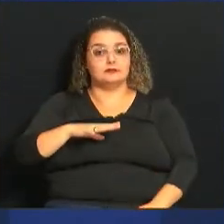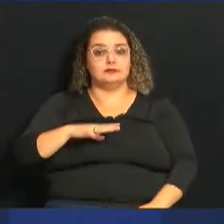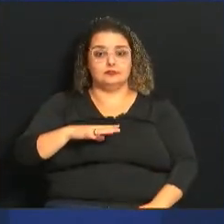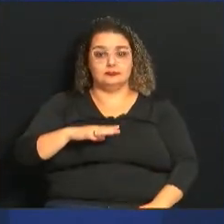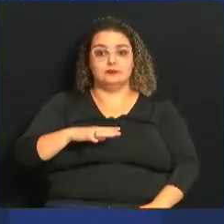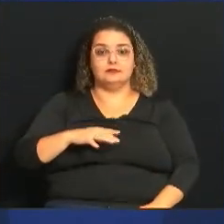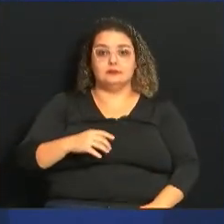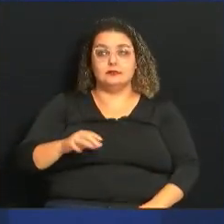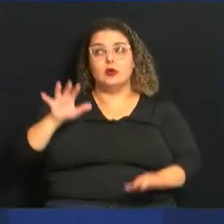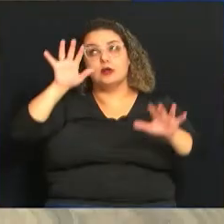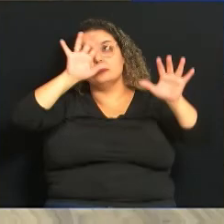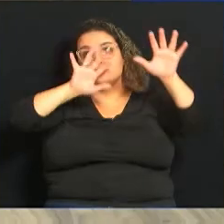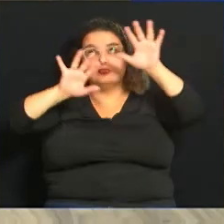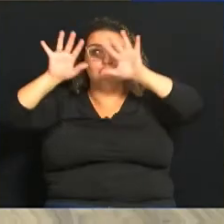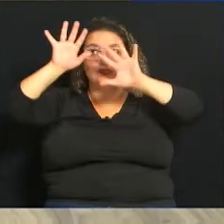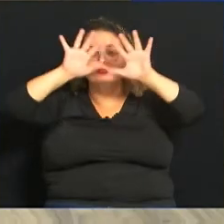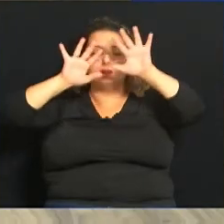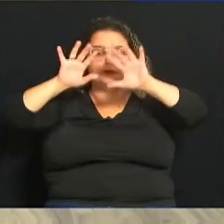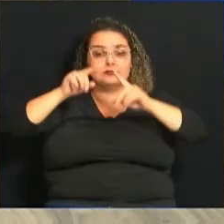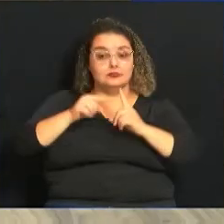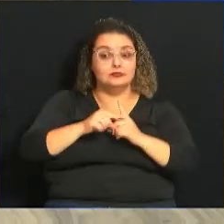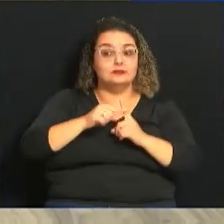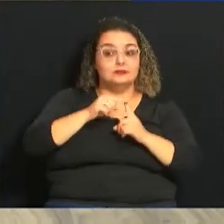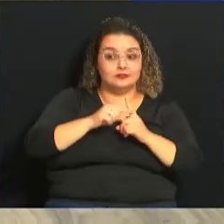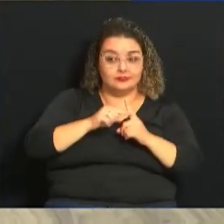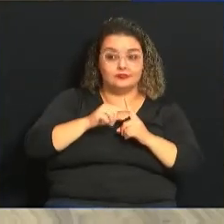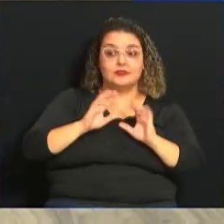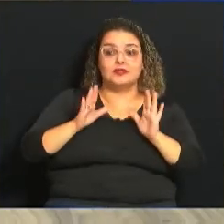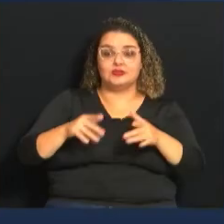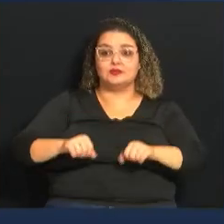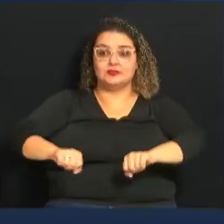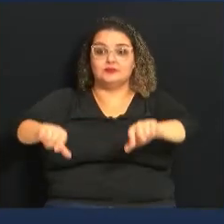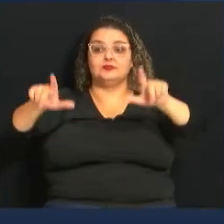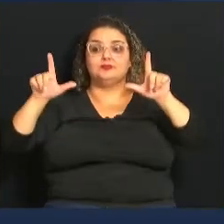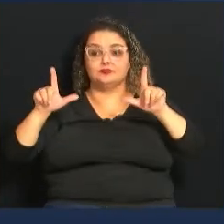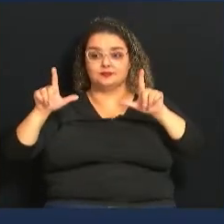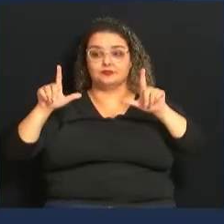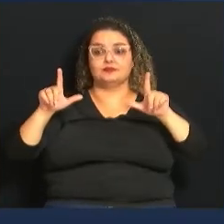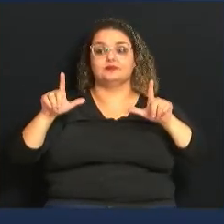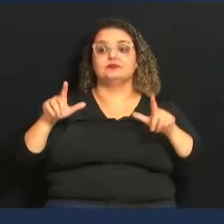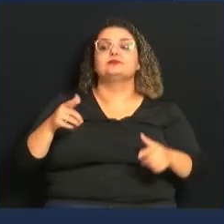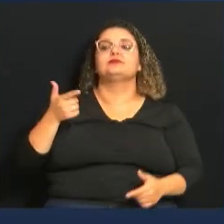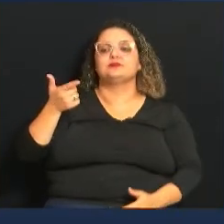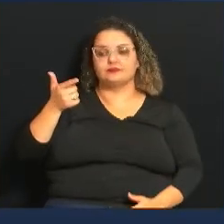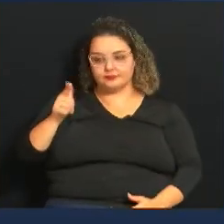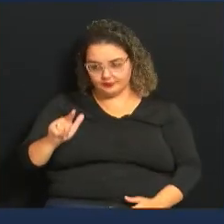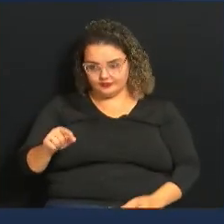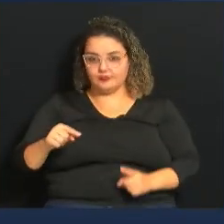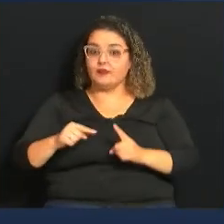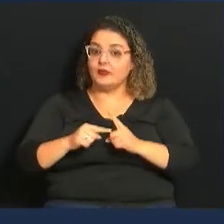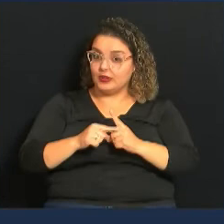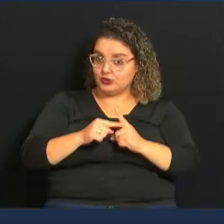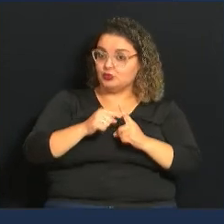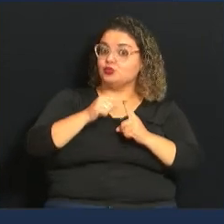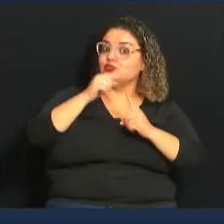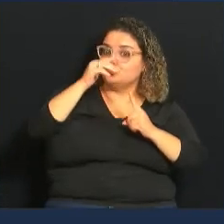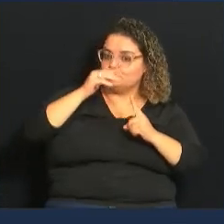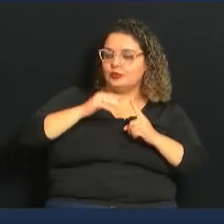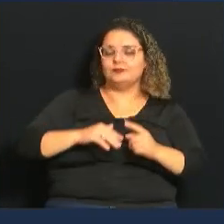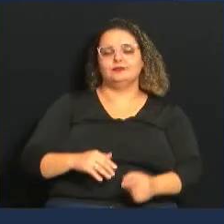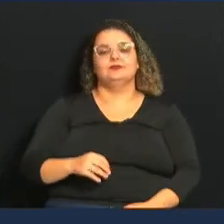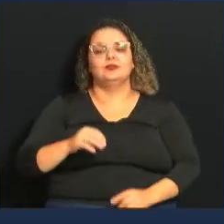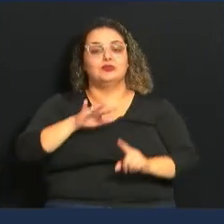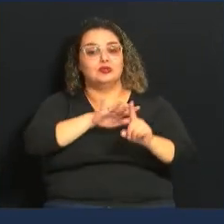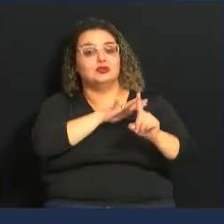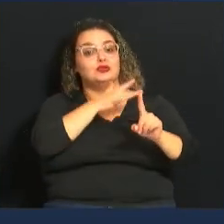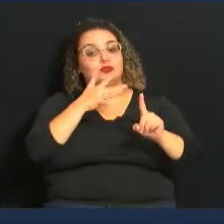algumas nuvens. Vamos às temperaturas, olha só, elas já estão aqui na minha tela. E elas seguem elevadas, hein, para o período de outono que